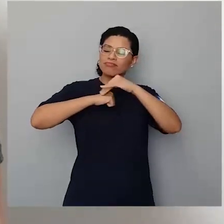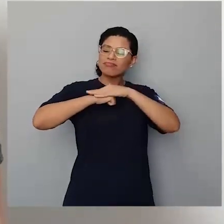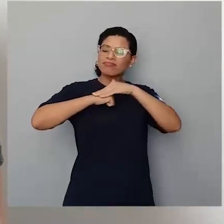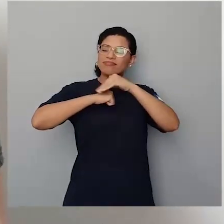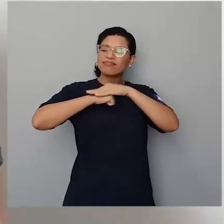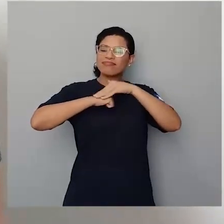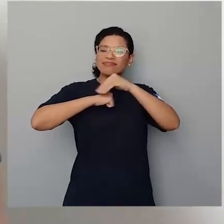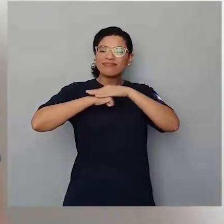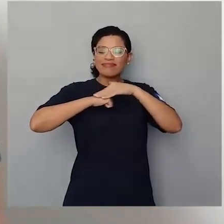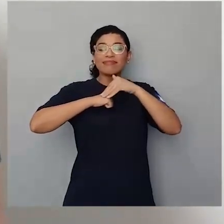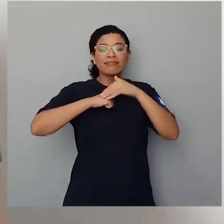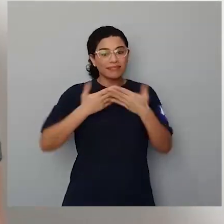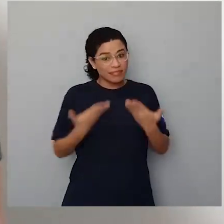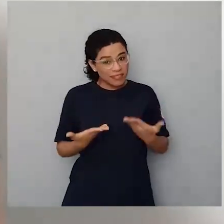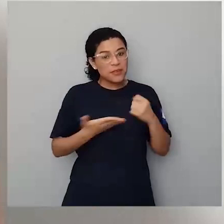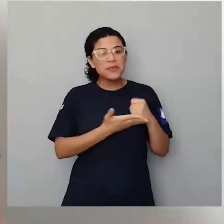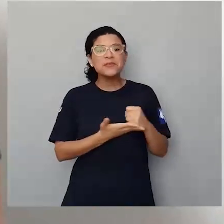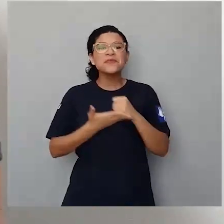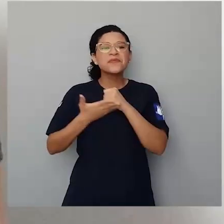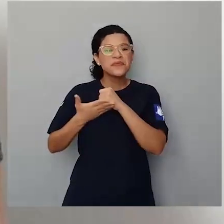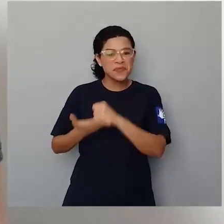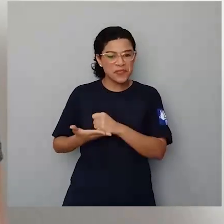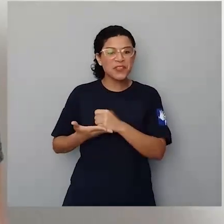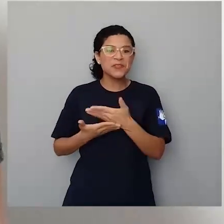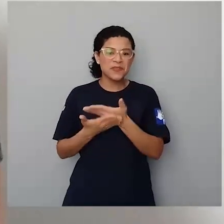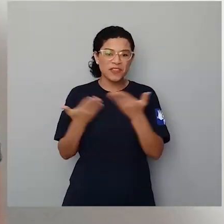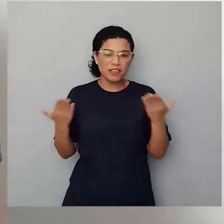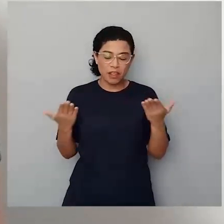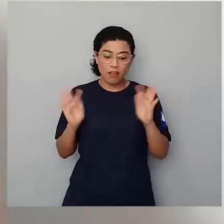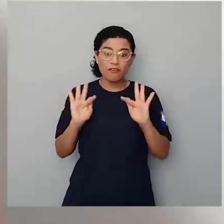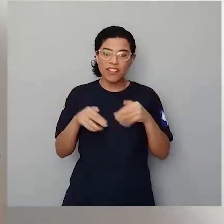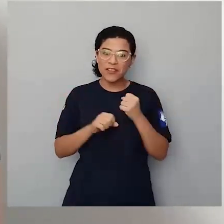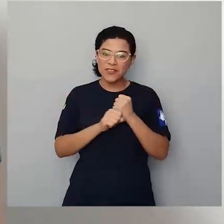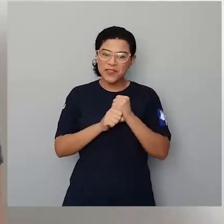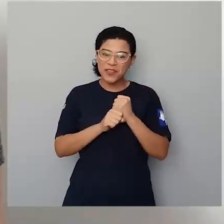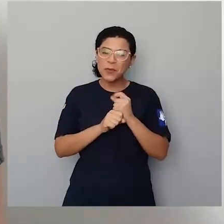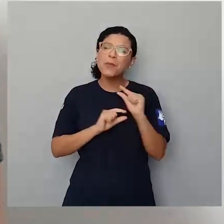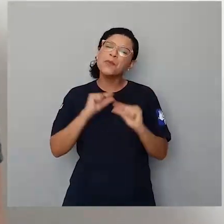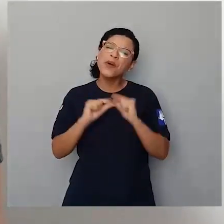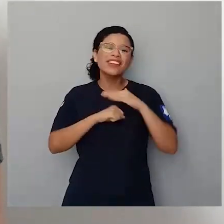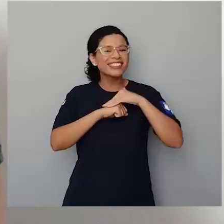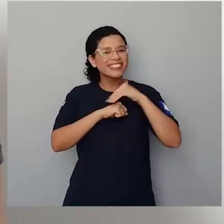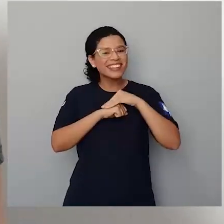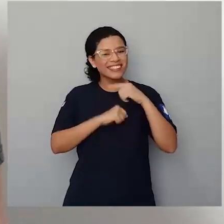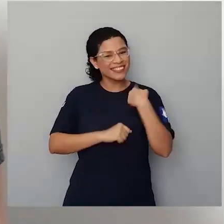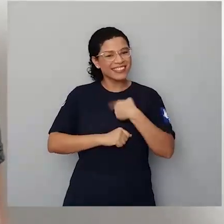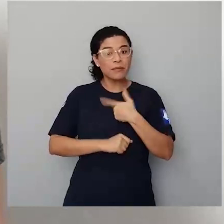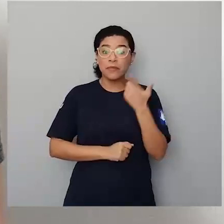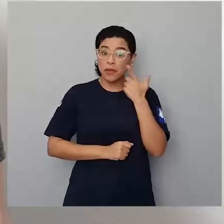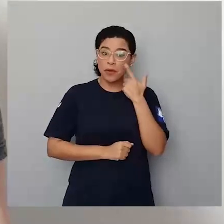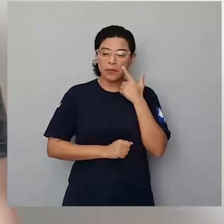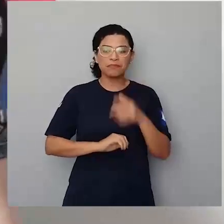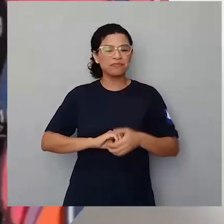afeto, do carinho. Então eu trouxe para vocês, para esse fim de ano, um pouquinho de carinho pra gente. Vamos